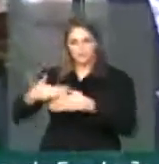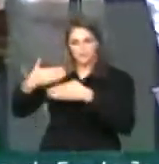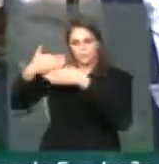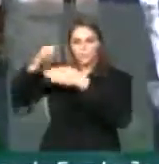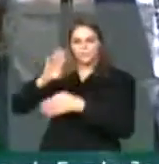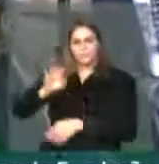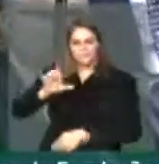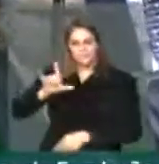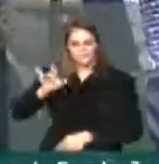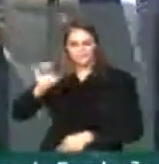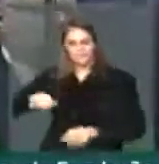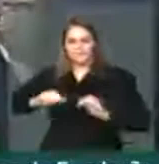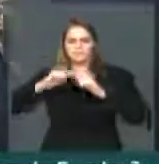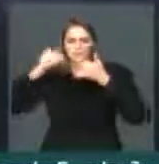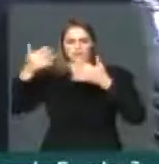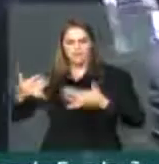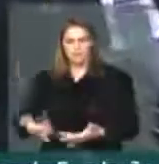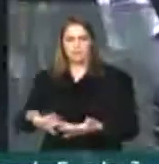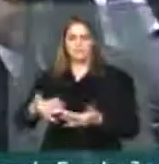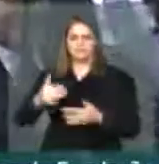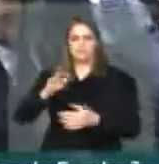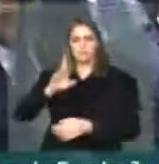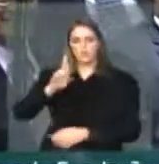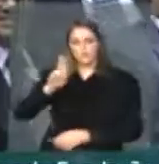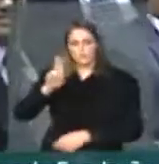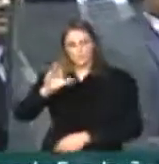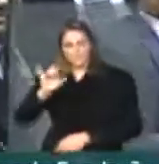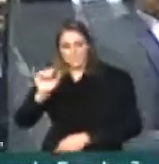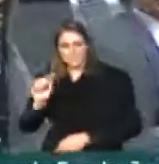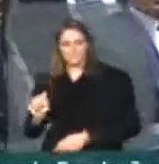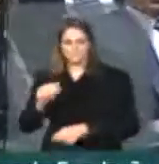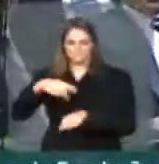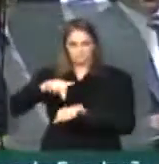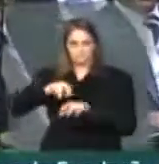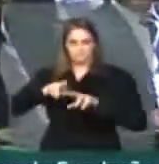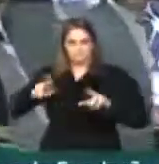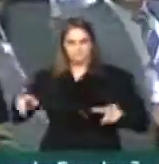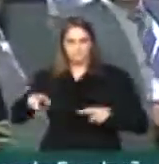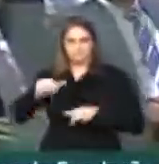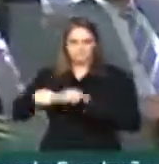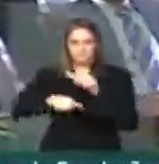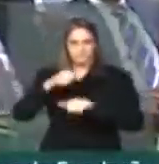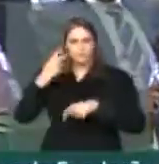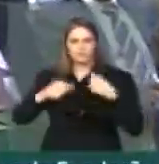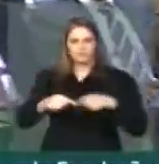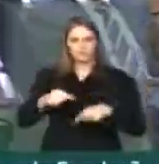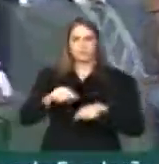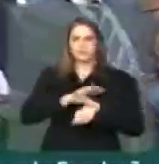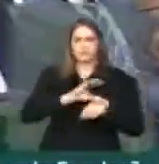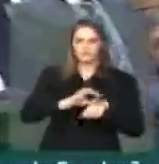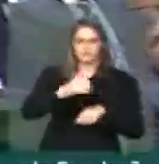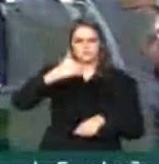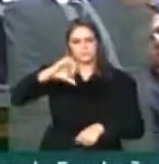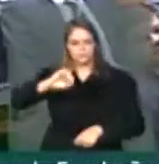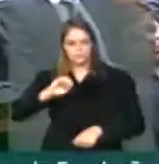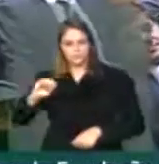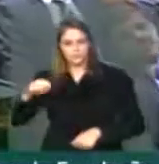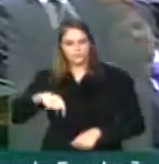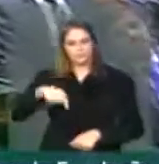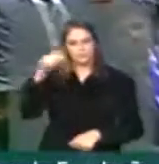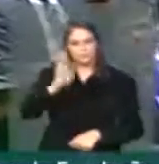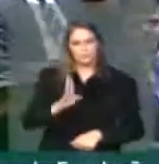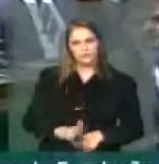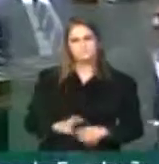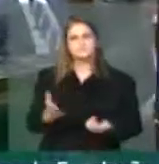política brasileira, a lei da anistia, a Constituinte de 88, a nova Carta